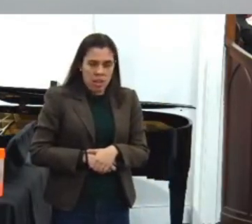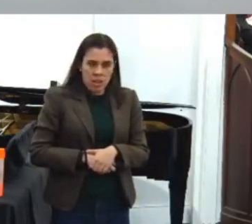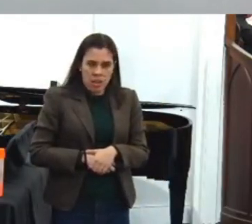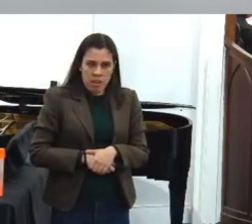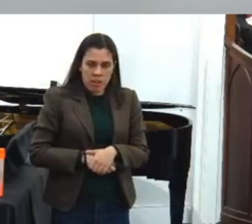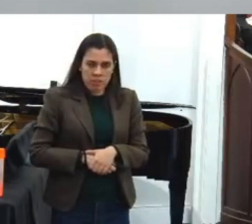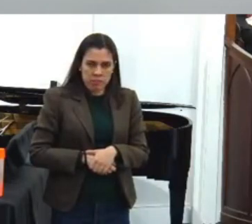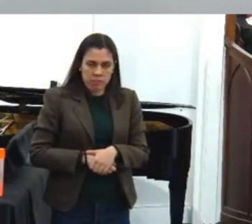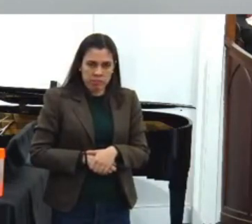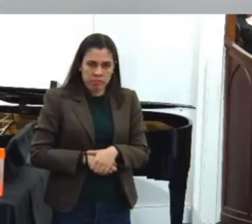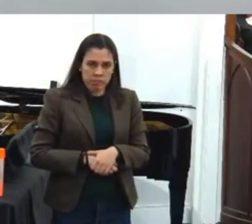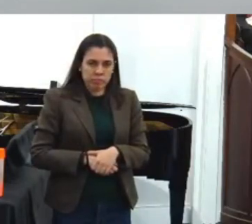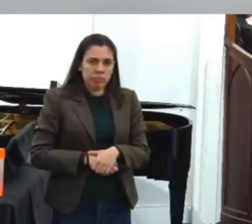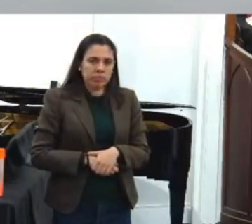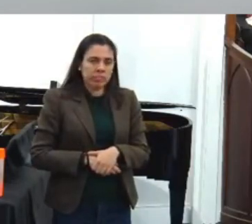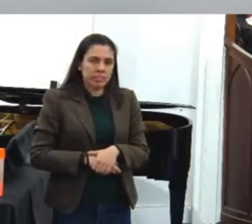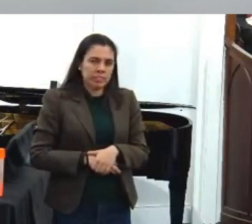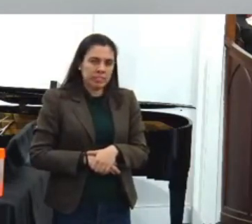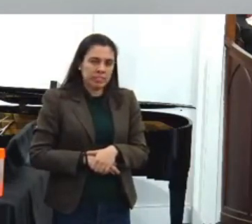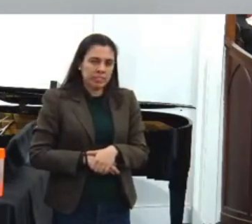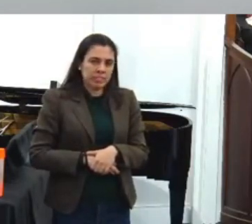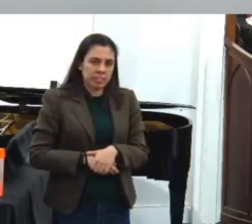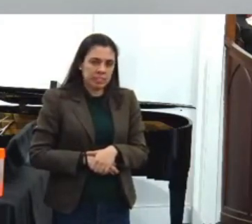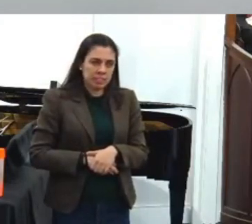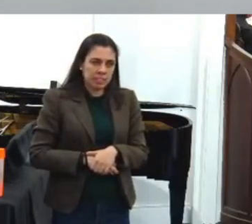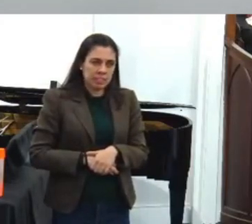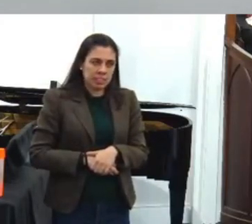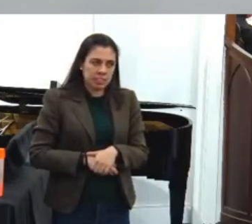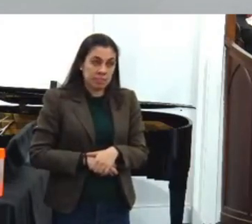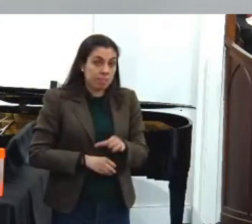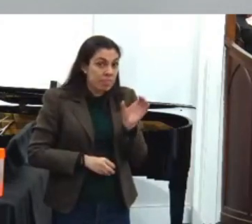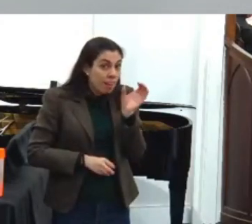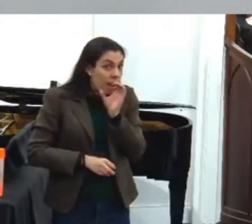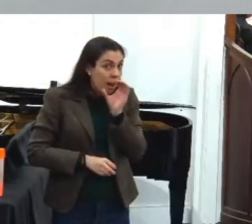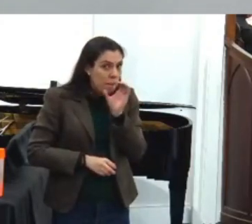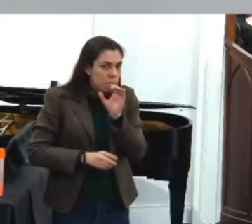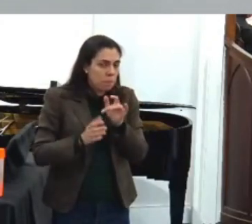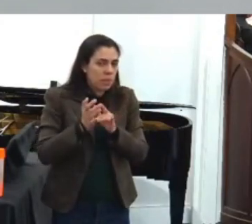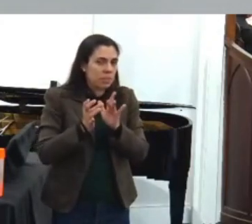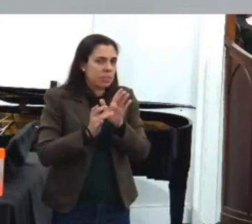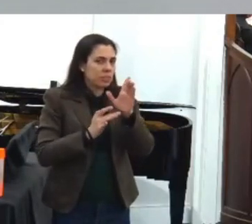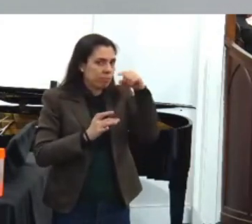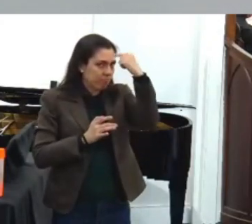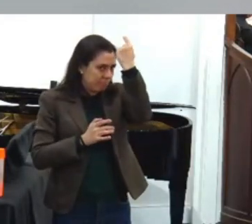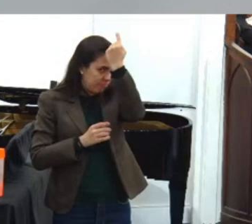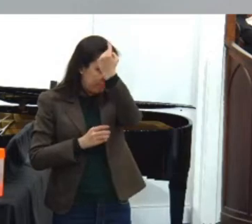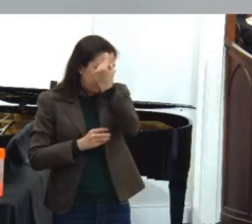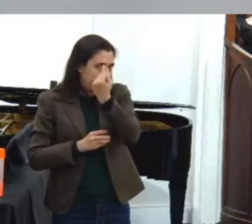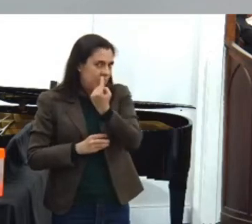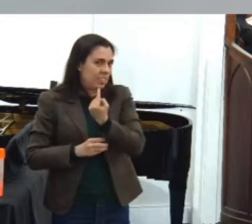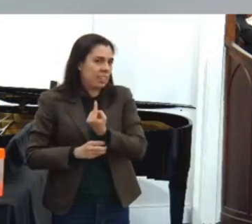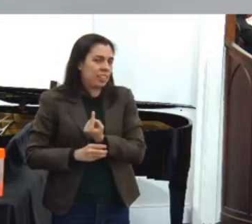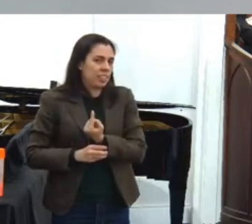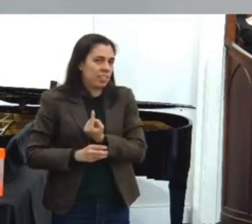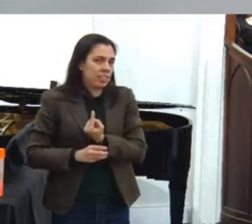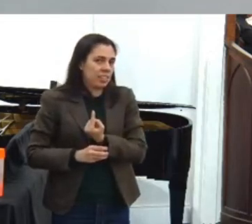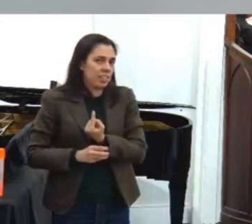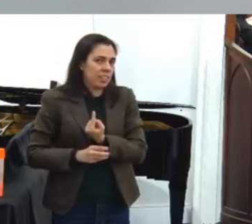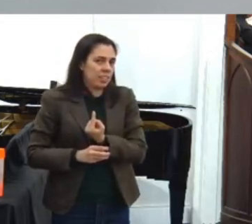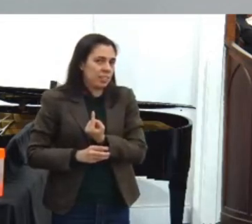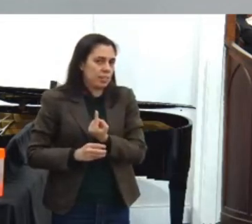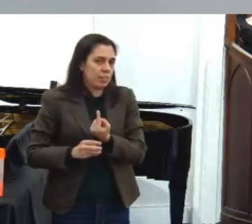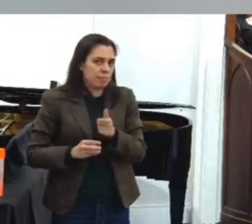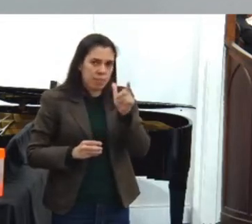carta. Que Cristo virá em breve derrotar